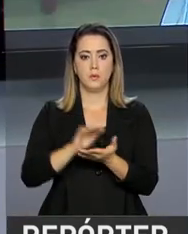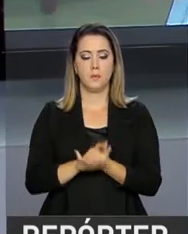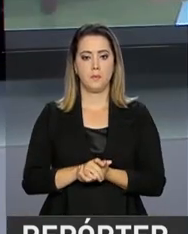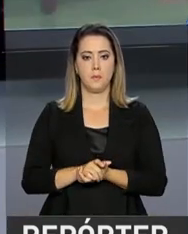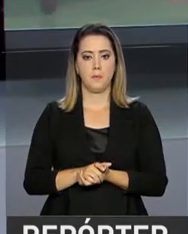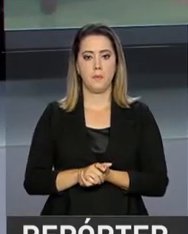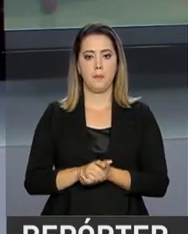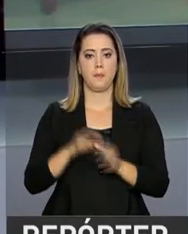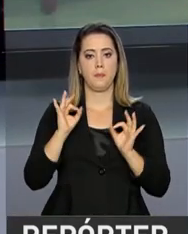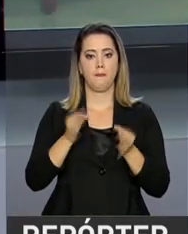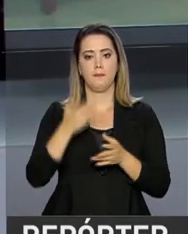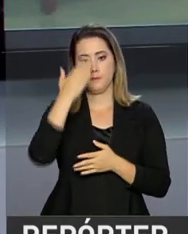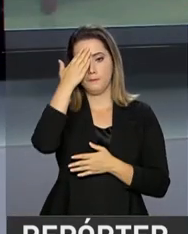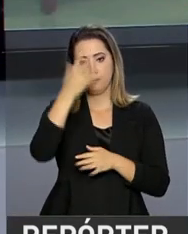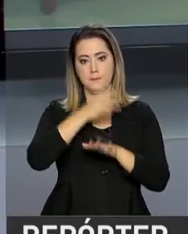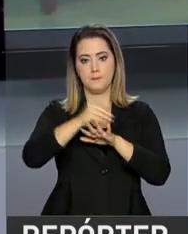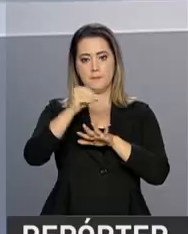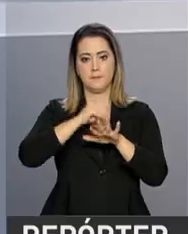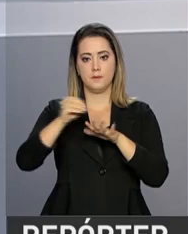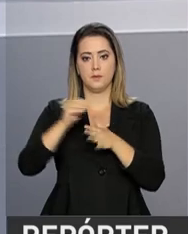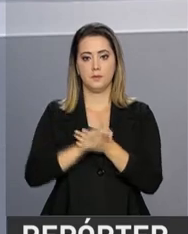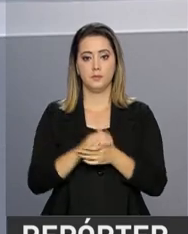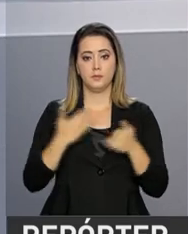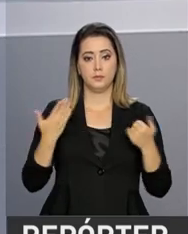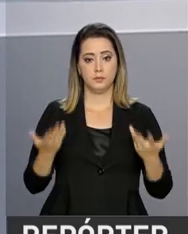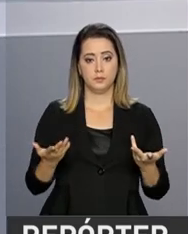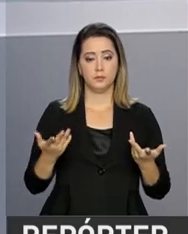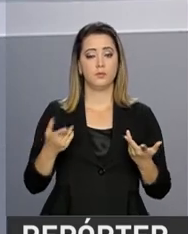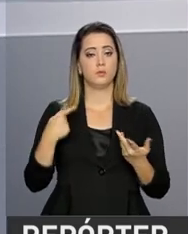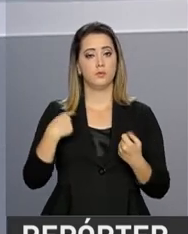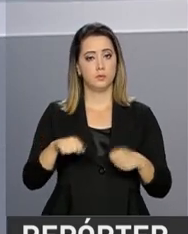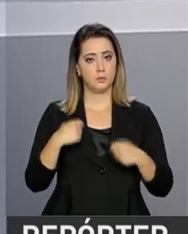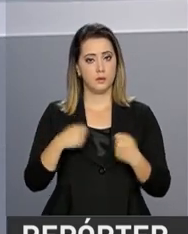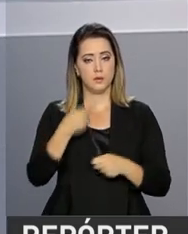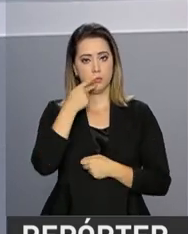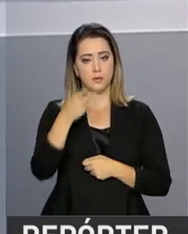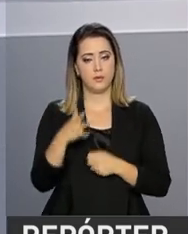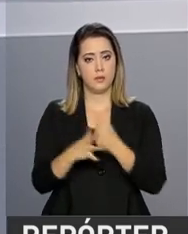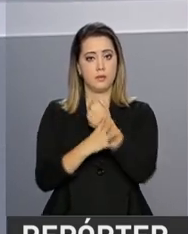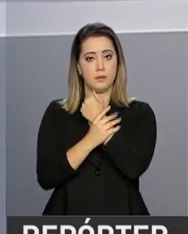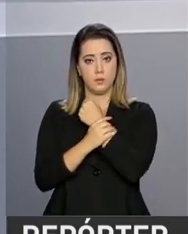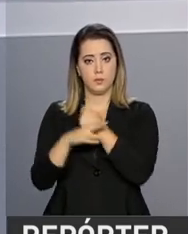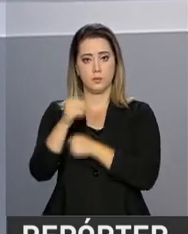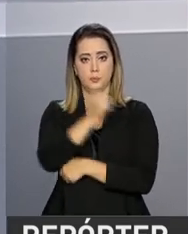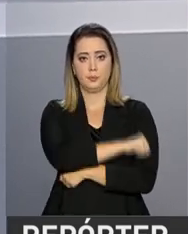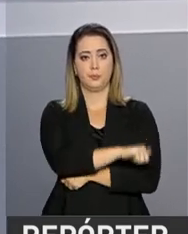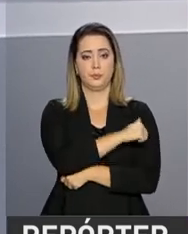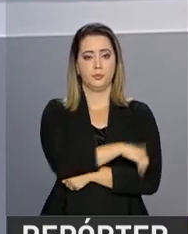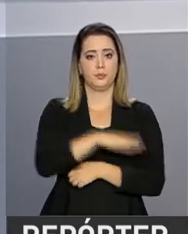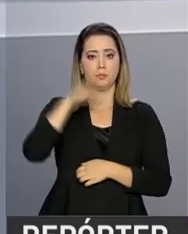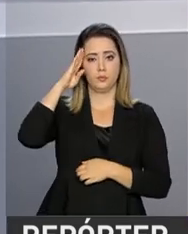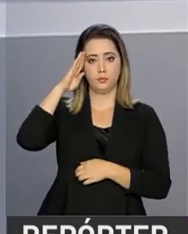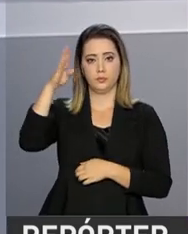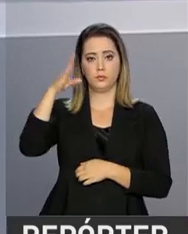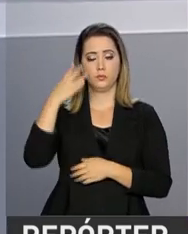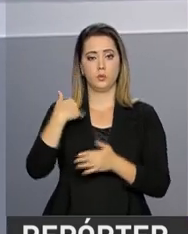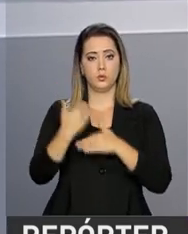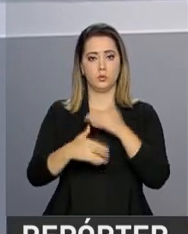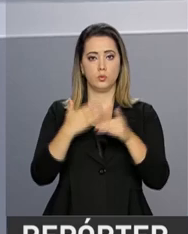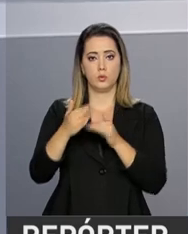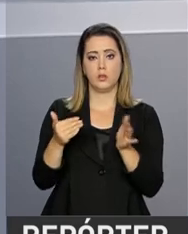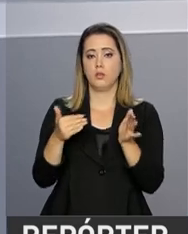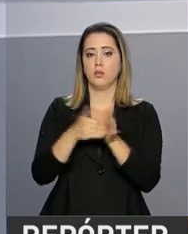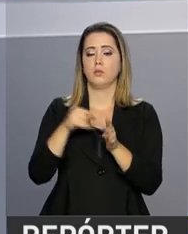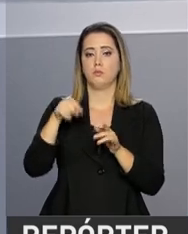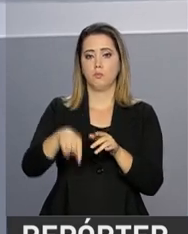Roberto. Tá bem, Luana, obrigado pelas informações. E olha, também para reforçar a segurança no Rio de Janeiro, a Força Nacional vai permanecer no estado